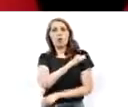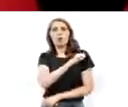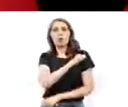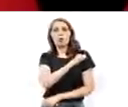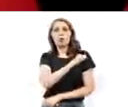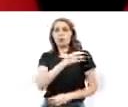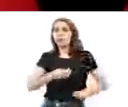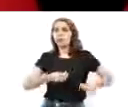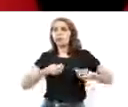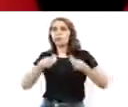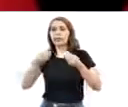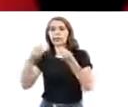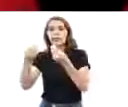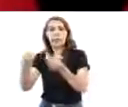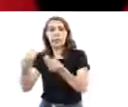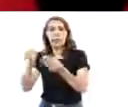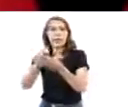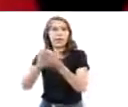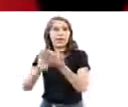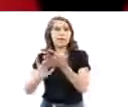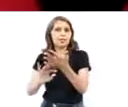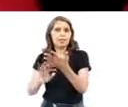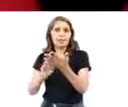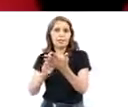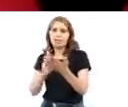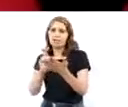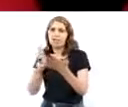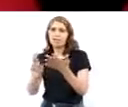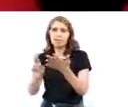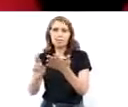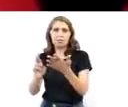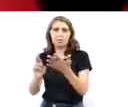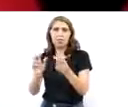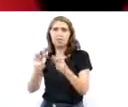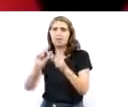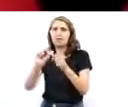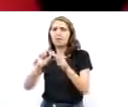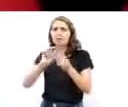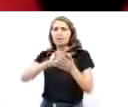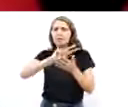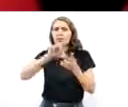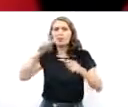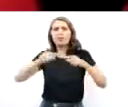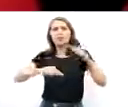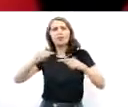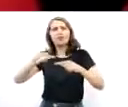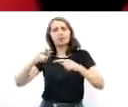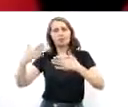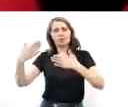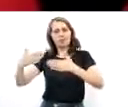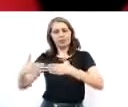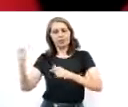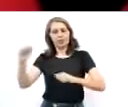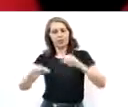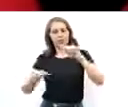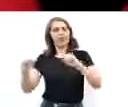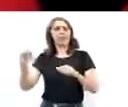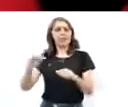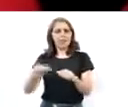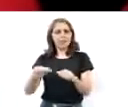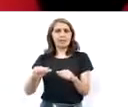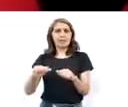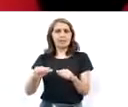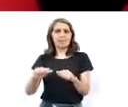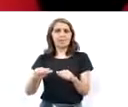possibilidades, avaliações, simulados. Se o menino tivesse ido no final do ano praticamente fazer os simulados, ele teria